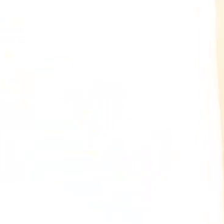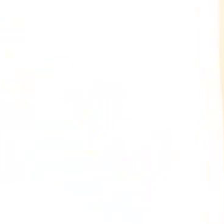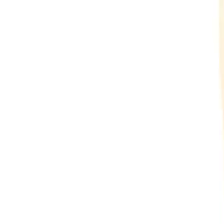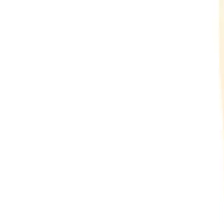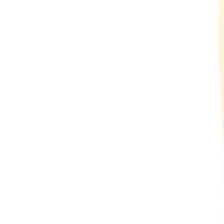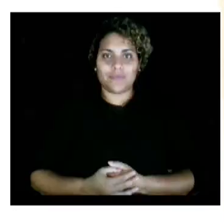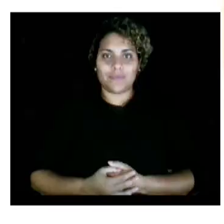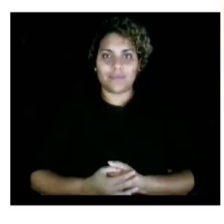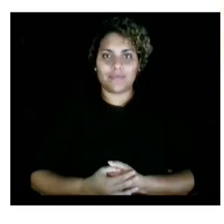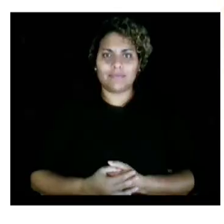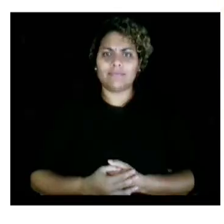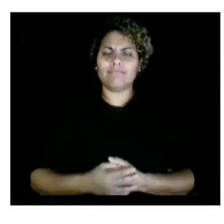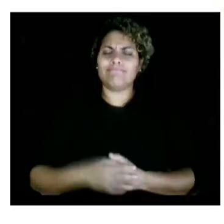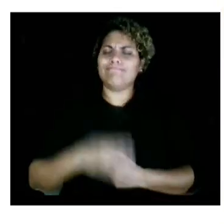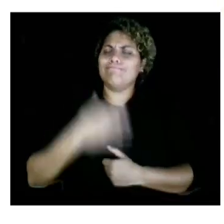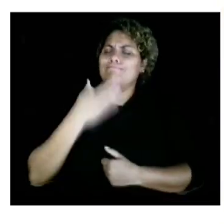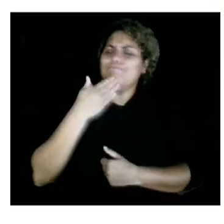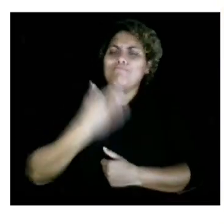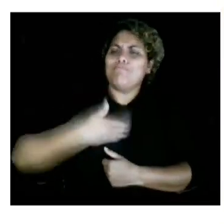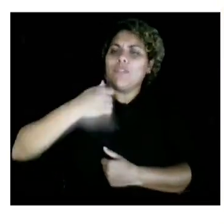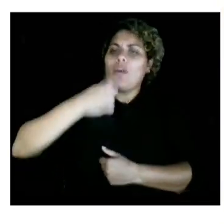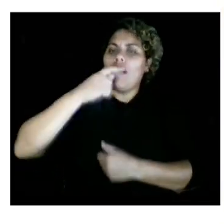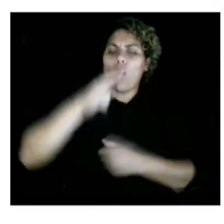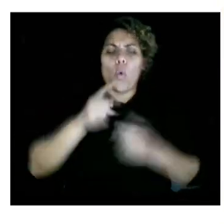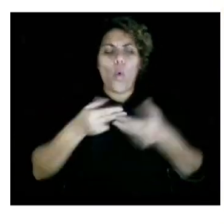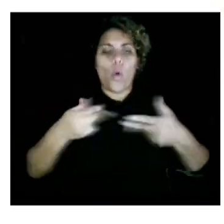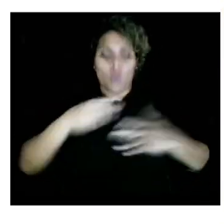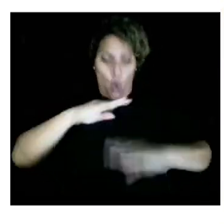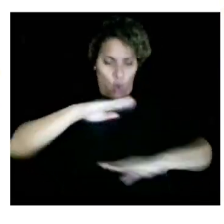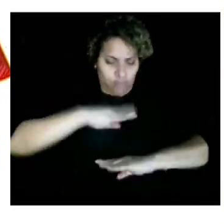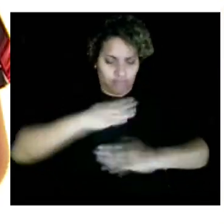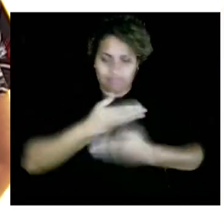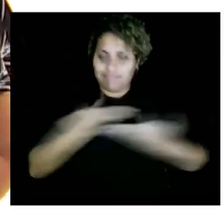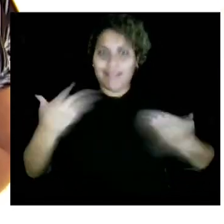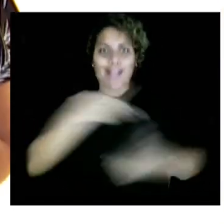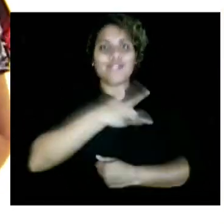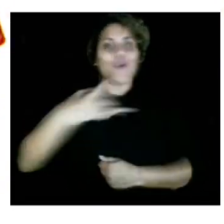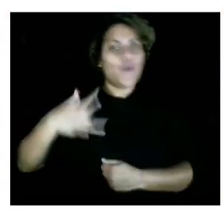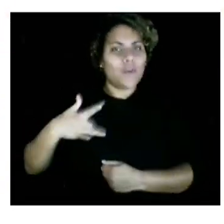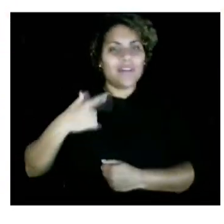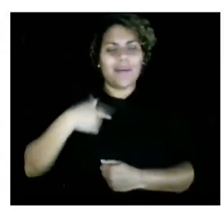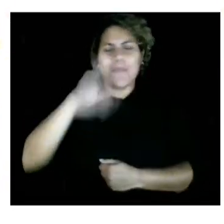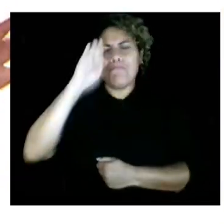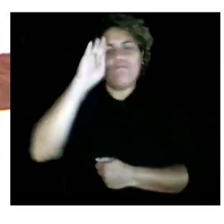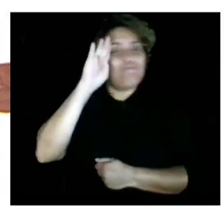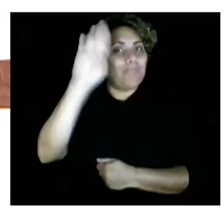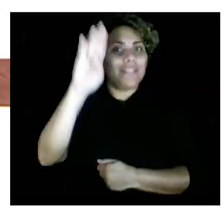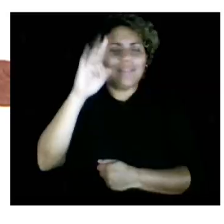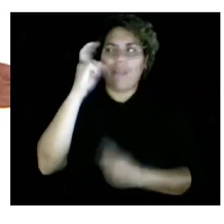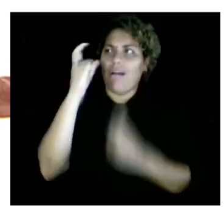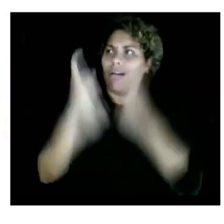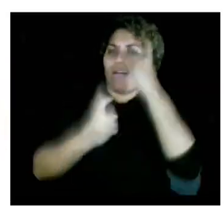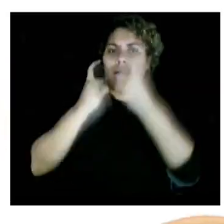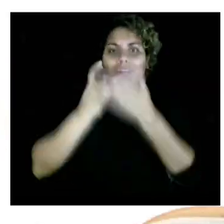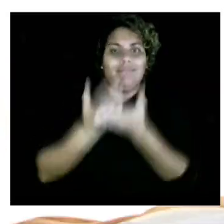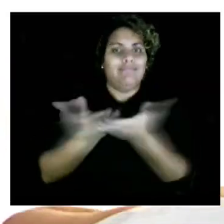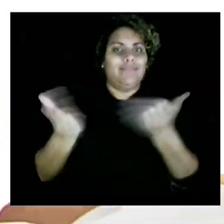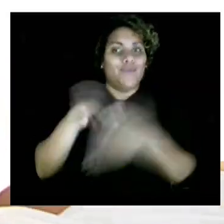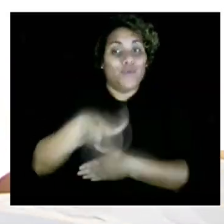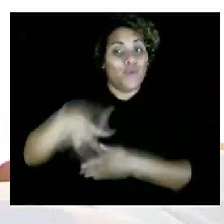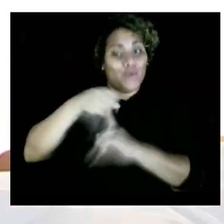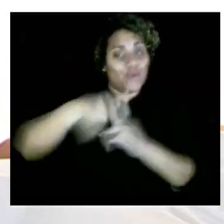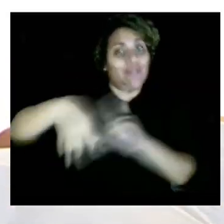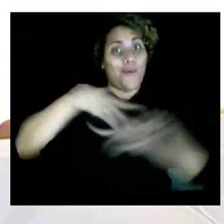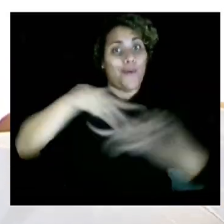A melhora nas condições de saúde está entre as principais preocupações da sociedade moderna e